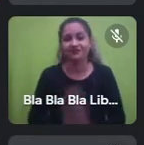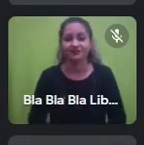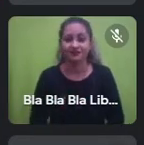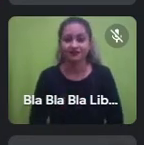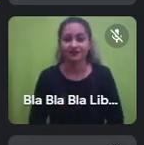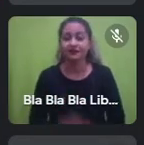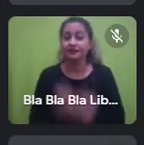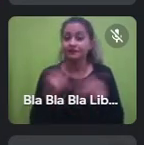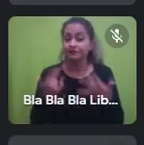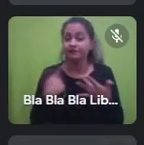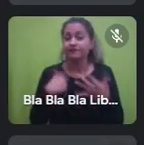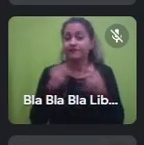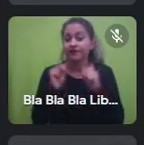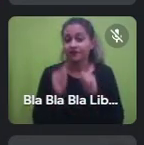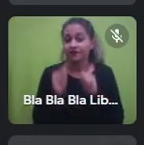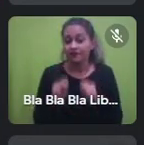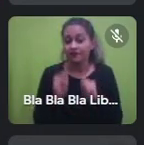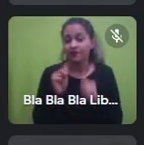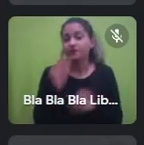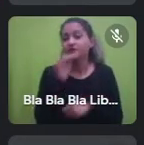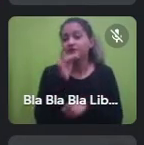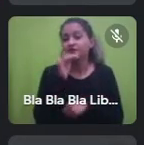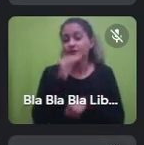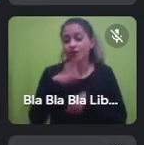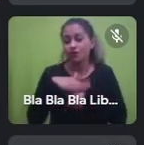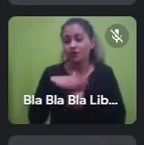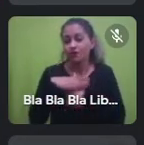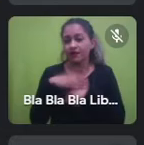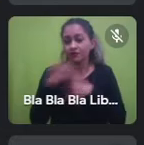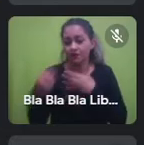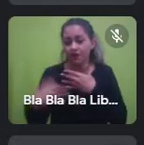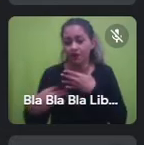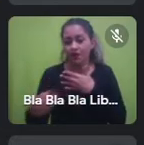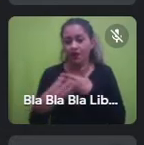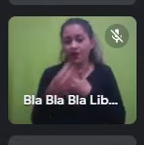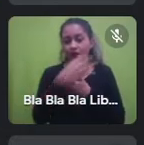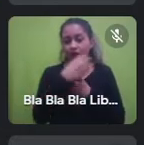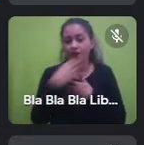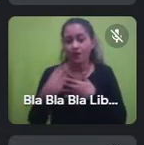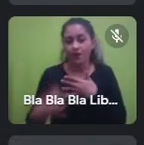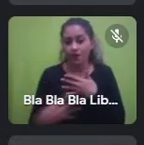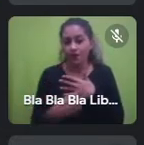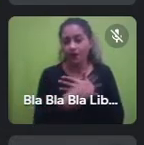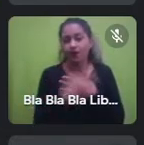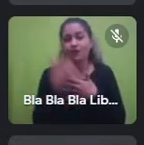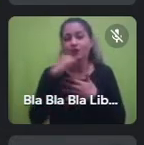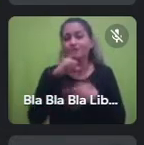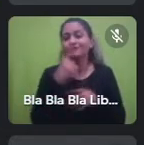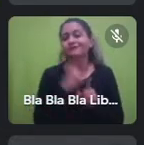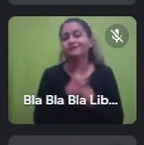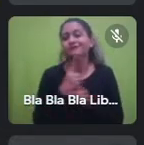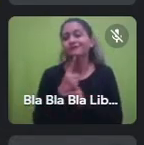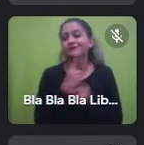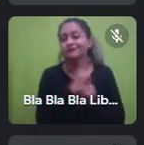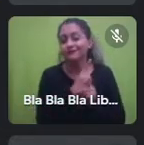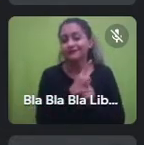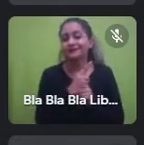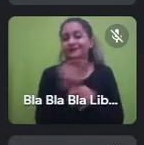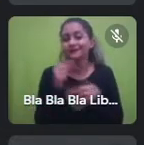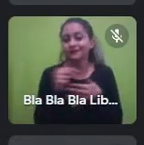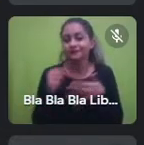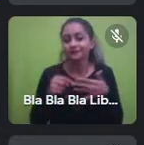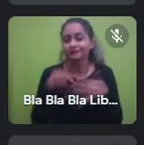Então, eu posso ter, no momento em que eu faço um raio-x, eu posso identificar alguns